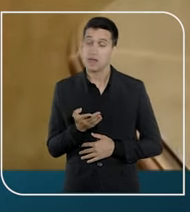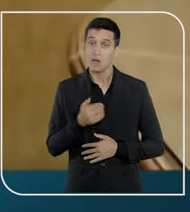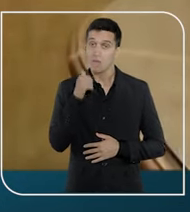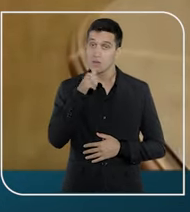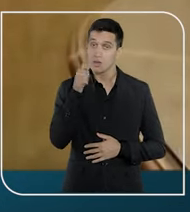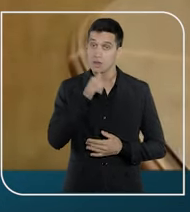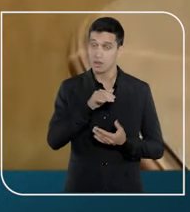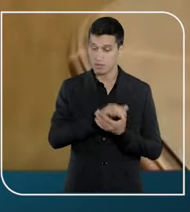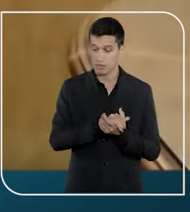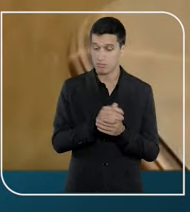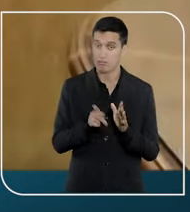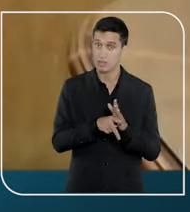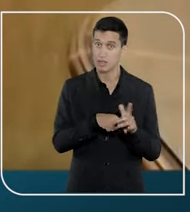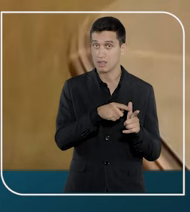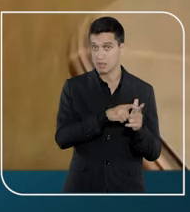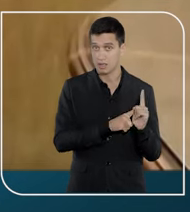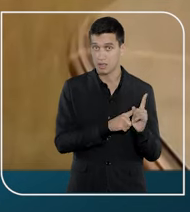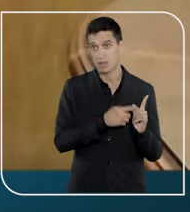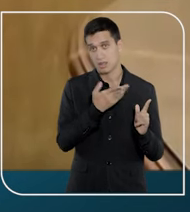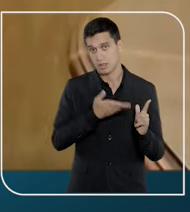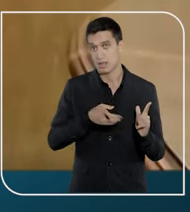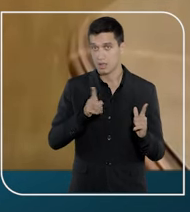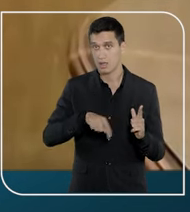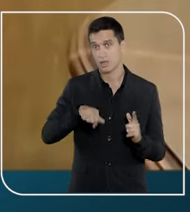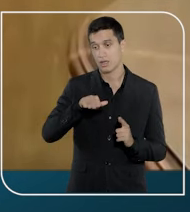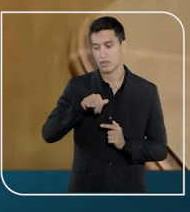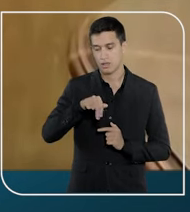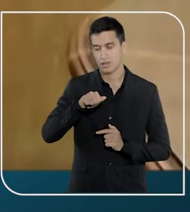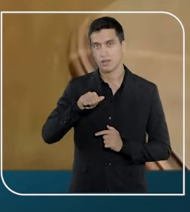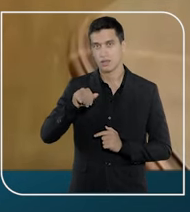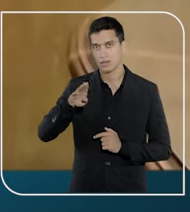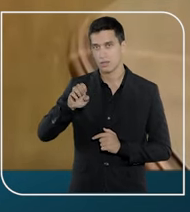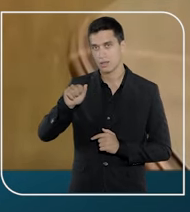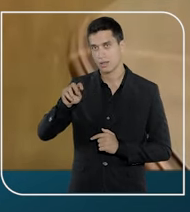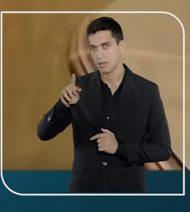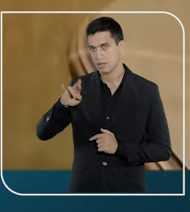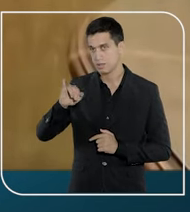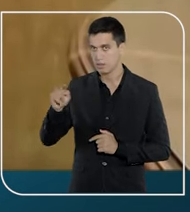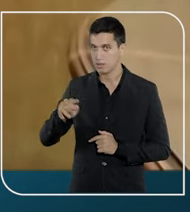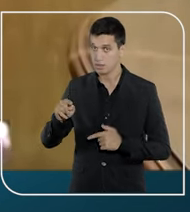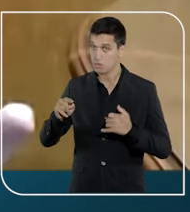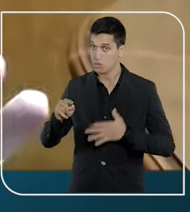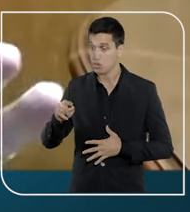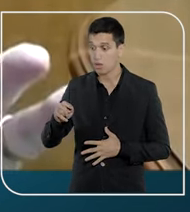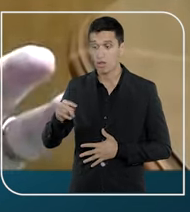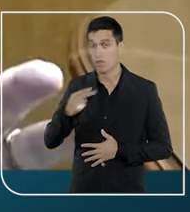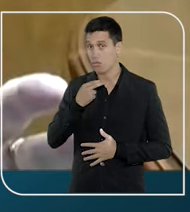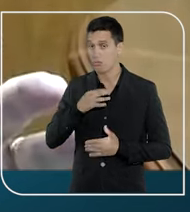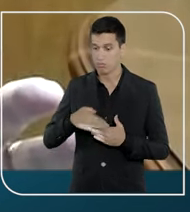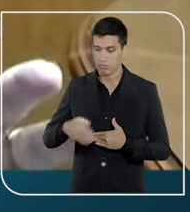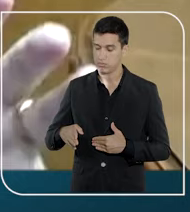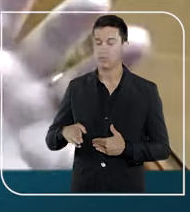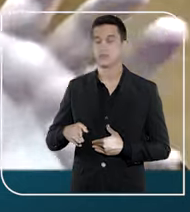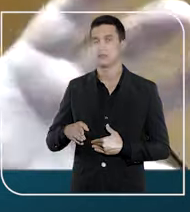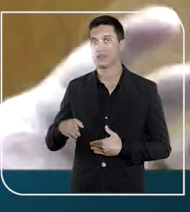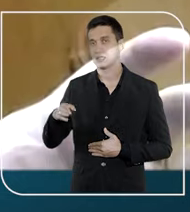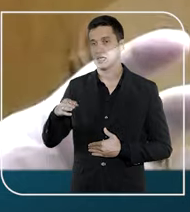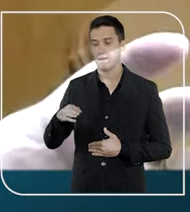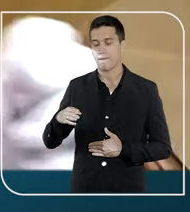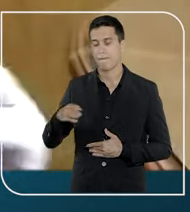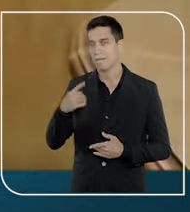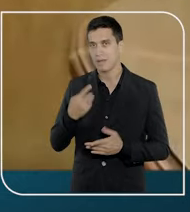devedor, nesse caso que a Beatriz deu, não pode ser prejudicada. Então, se a avaliação for